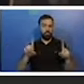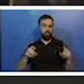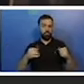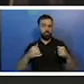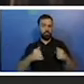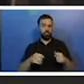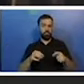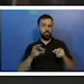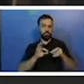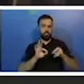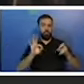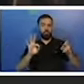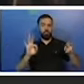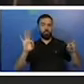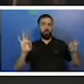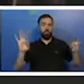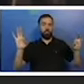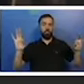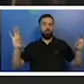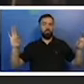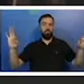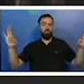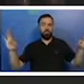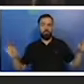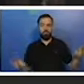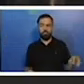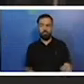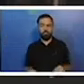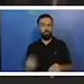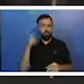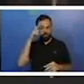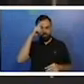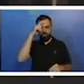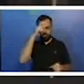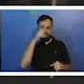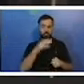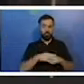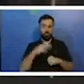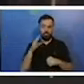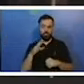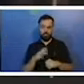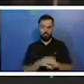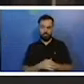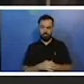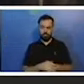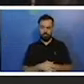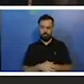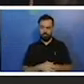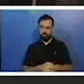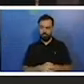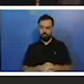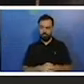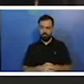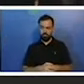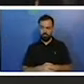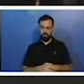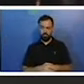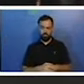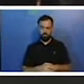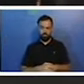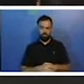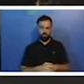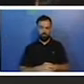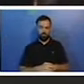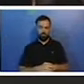distância EA dificuldade grau de dificuldade vai ficar maior para você então tividade Pia Ok se a gente